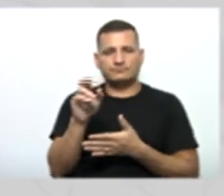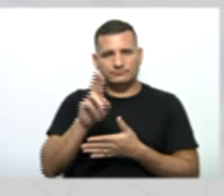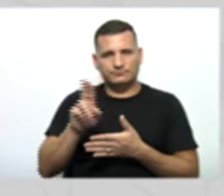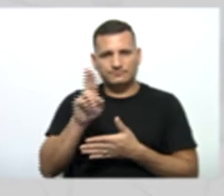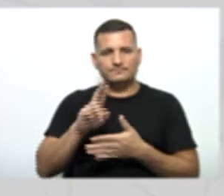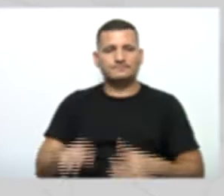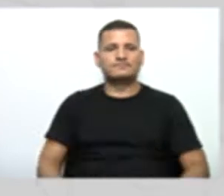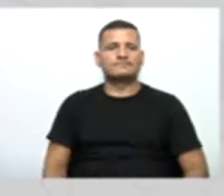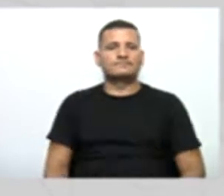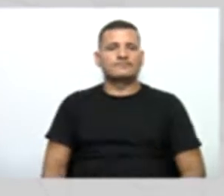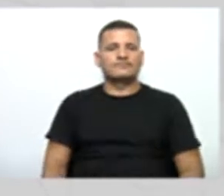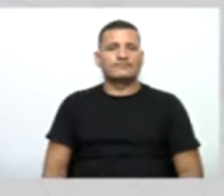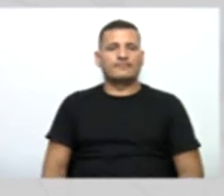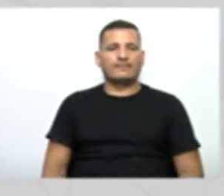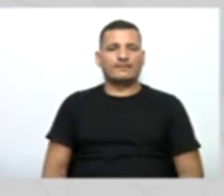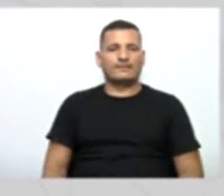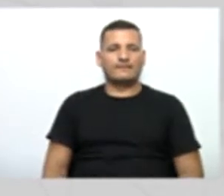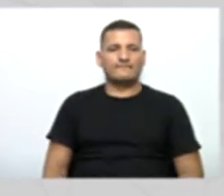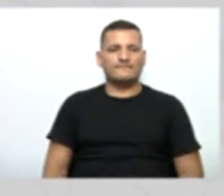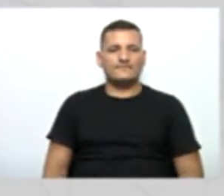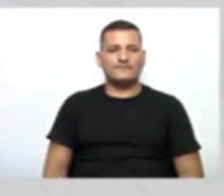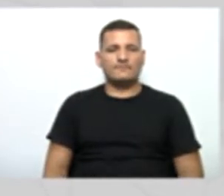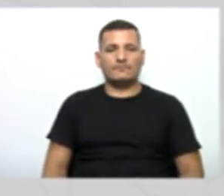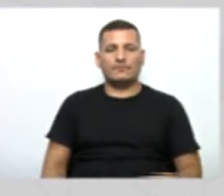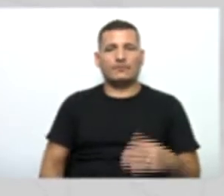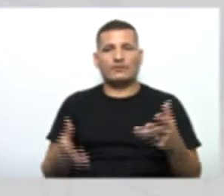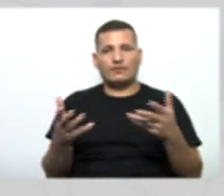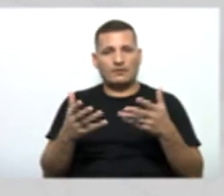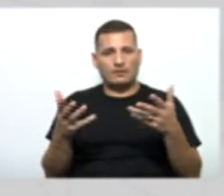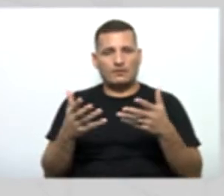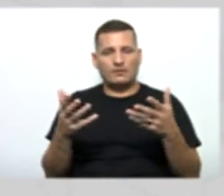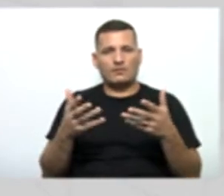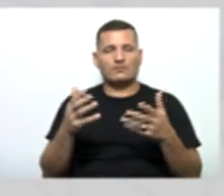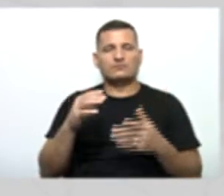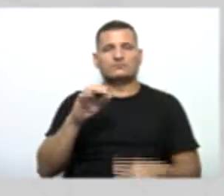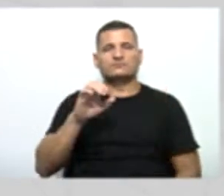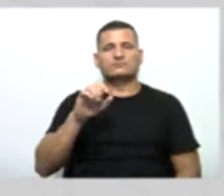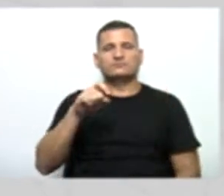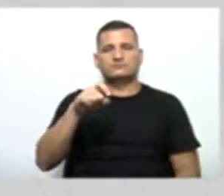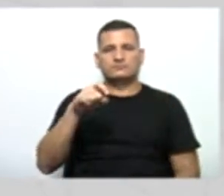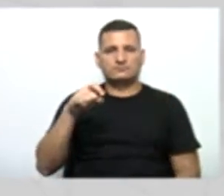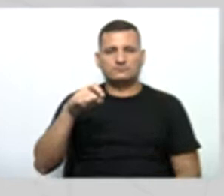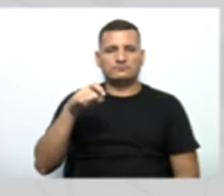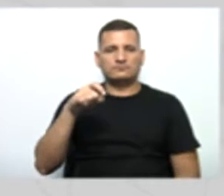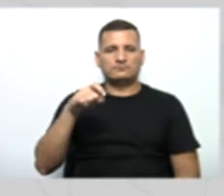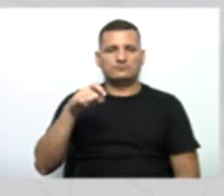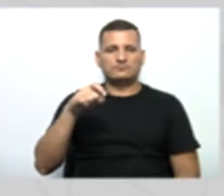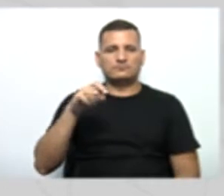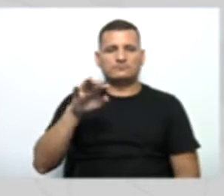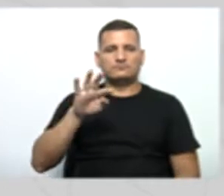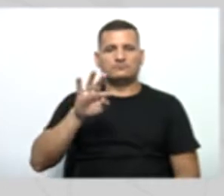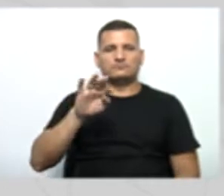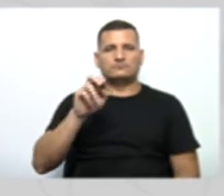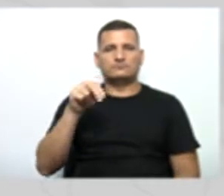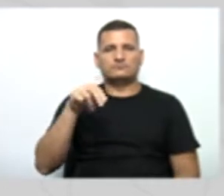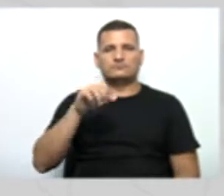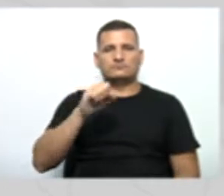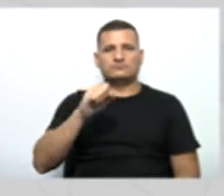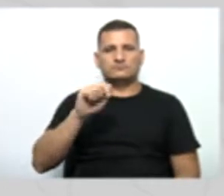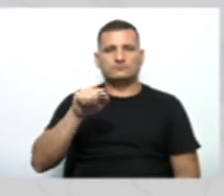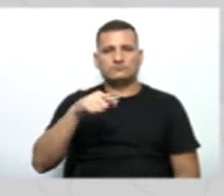aqui, agora o relacionamento de extensão. Como que acontece, pessoal? Ó,